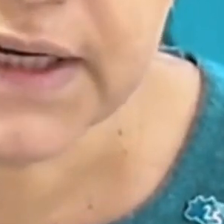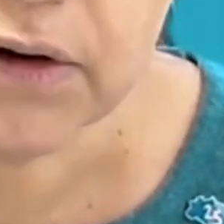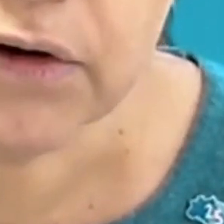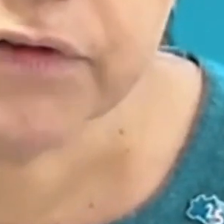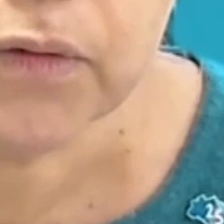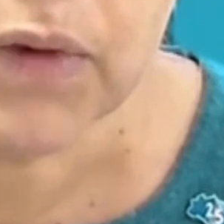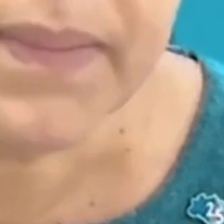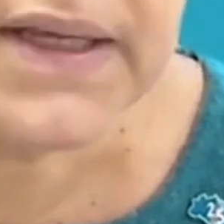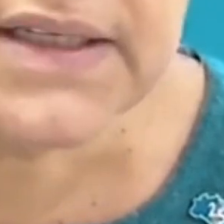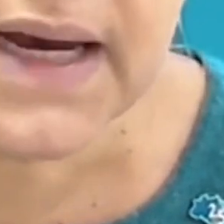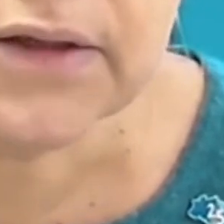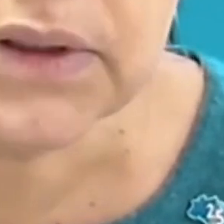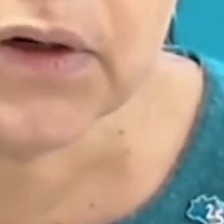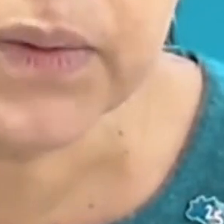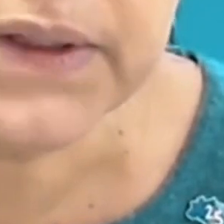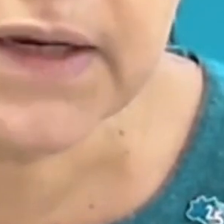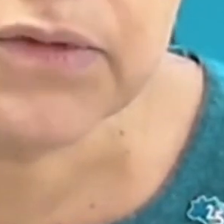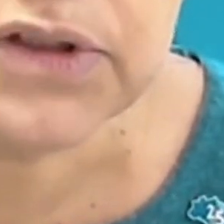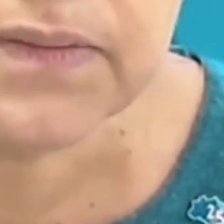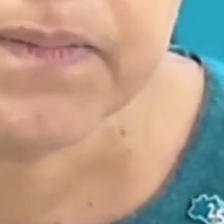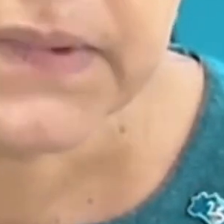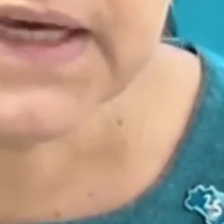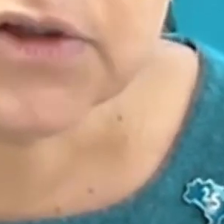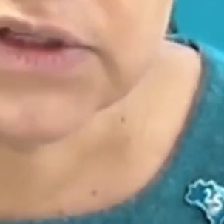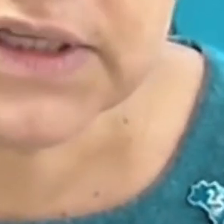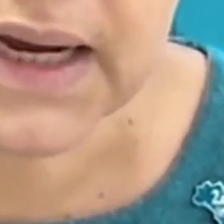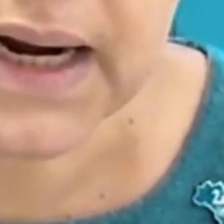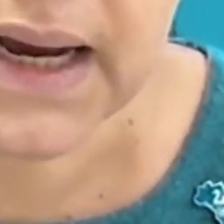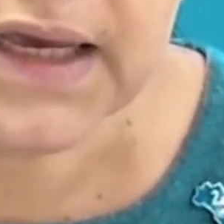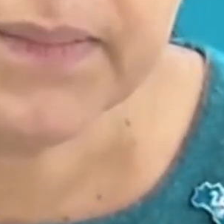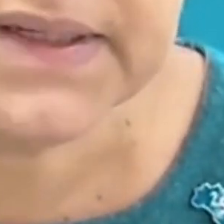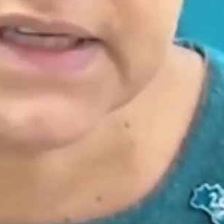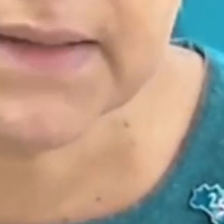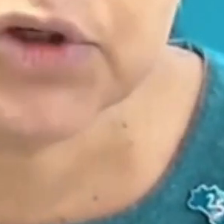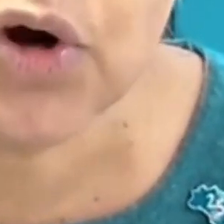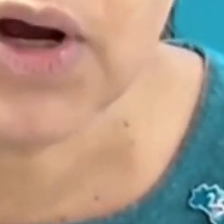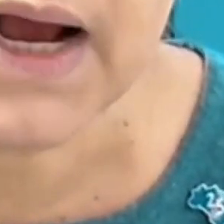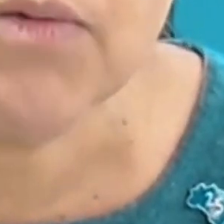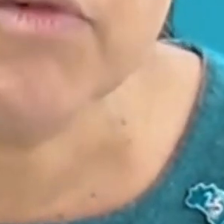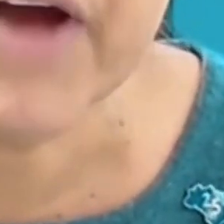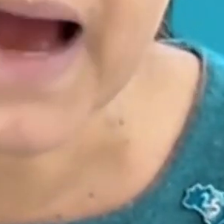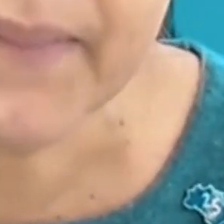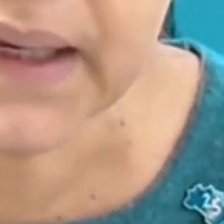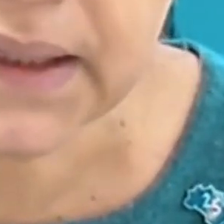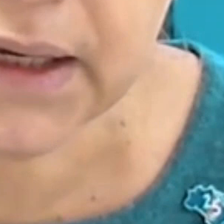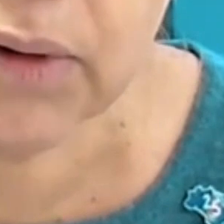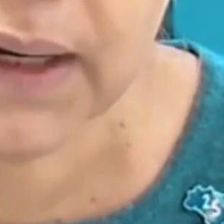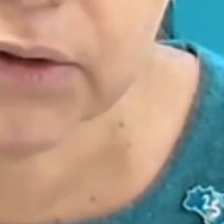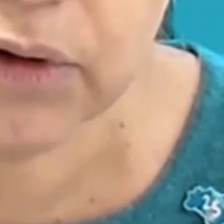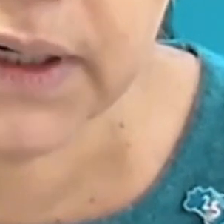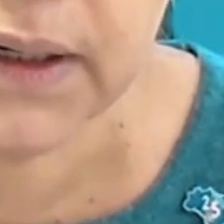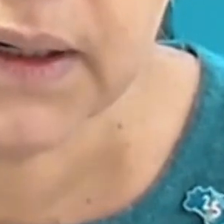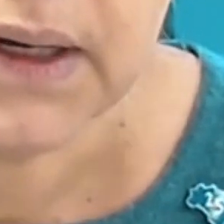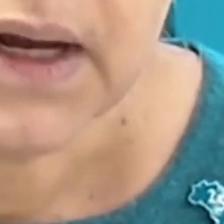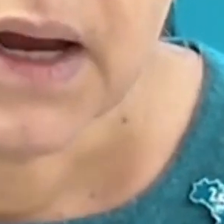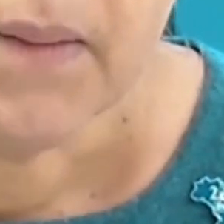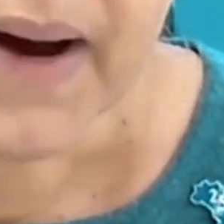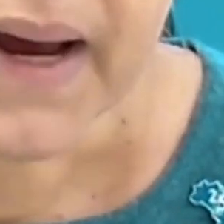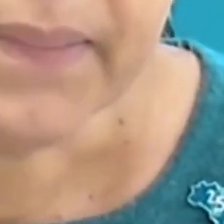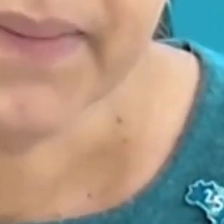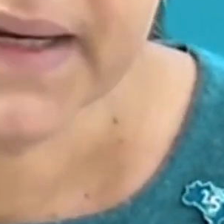da Covid-19. Um aprendizado que não podemos desconsiderar e precisamos colocar como ferramenta